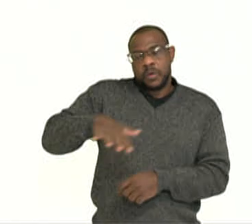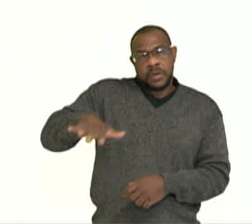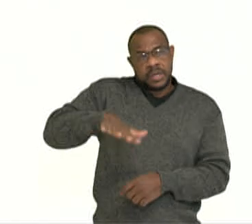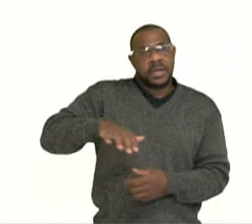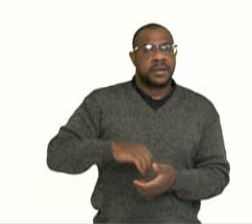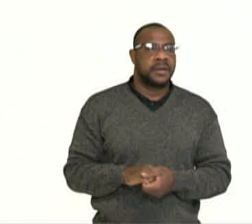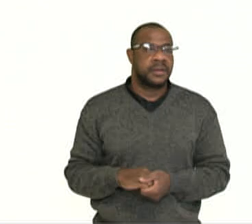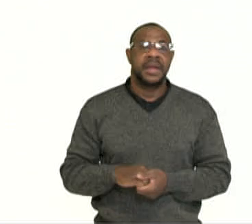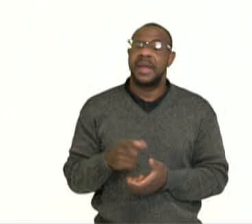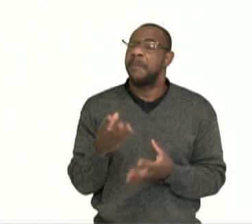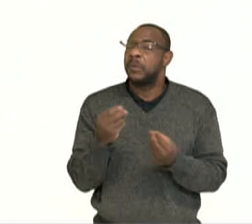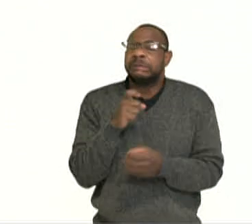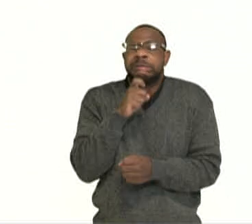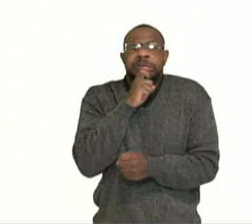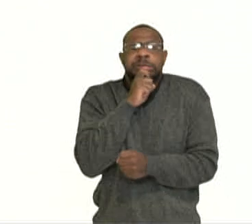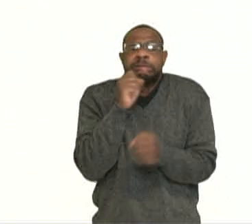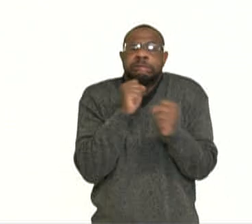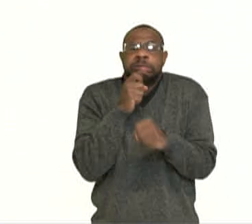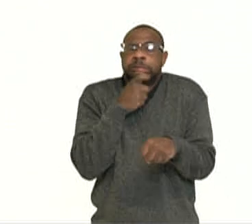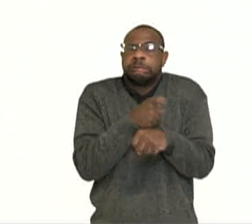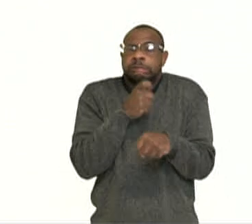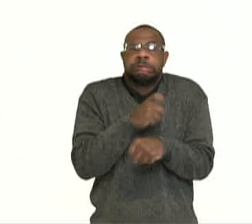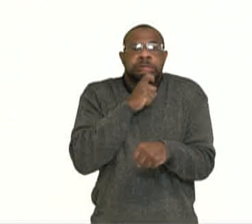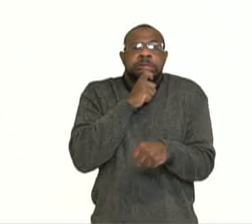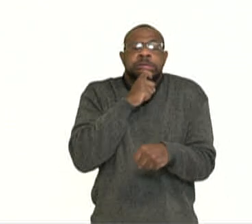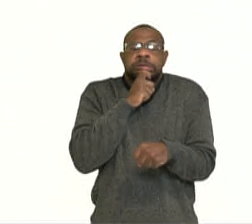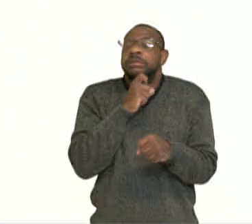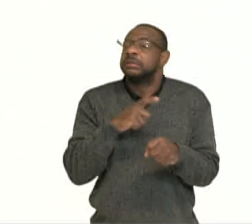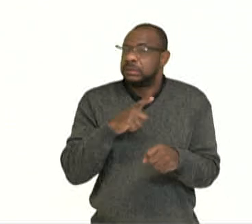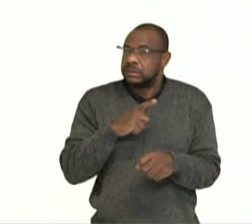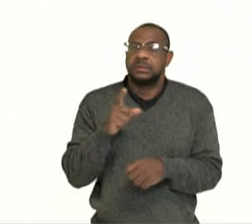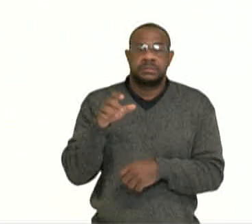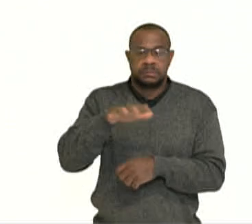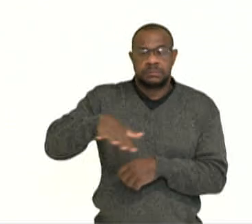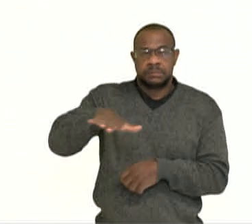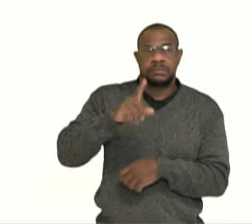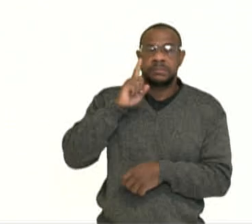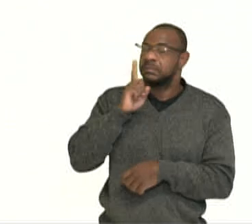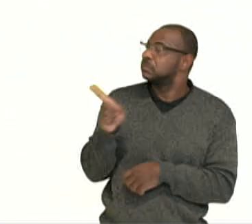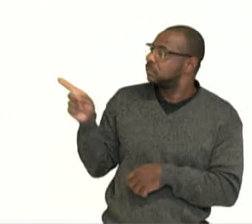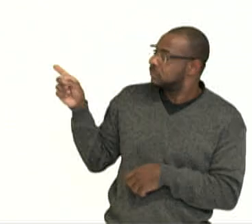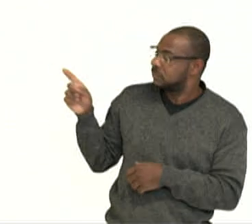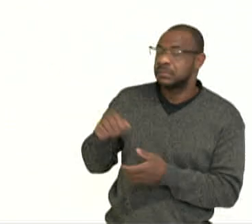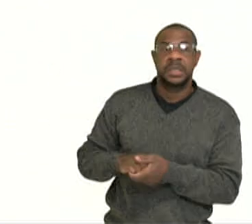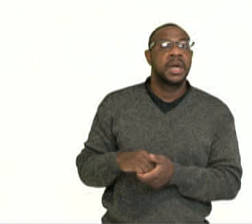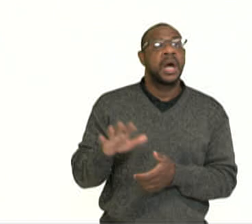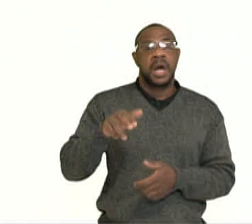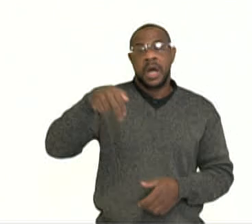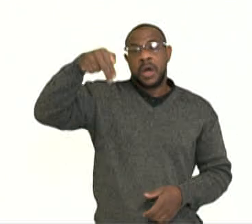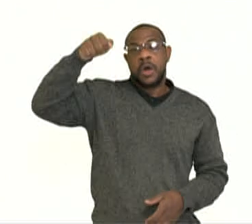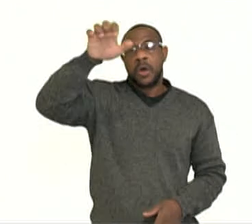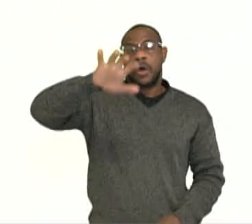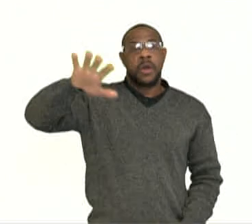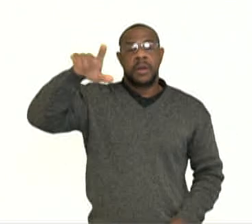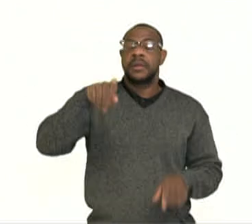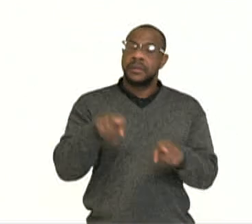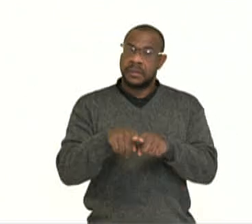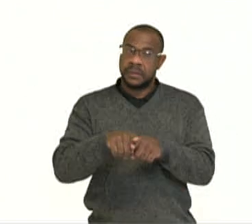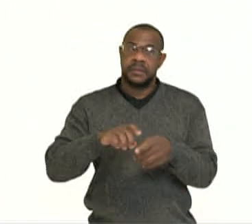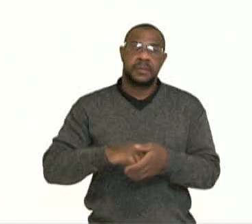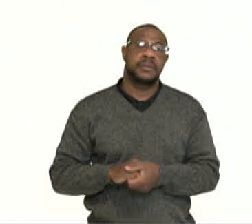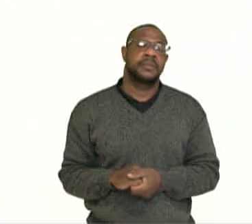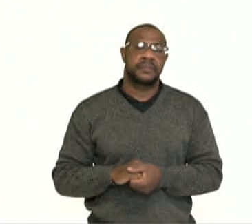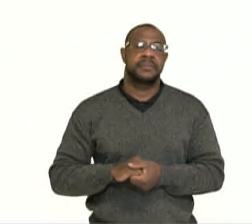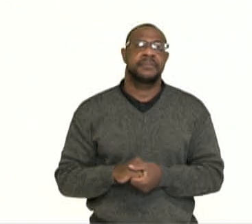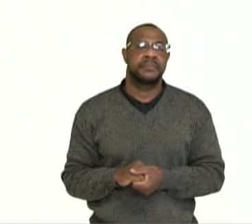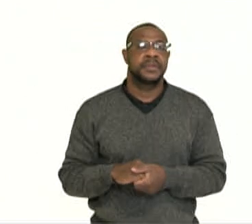bastante frio, invernos bastante rigorosos. E algumas áreas do extremo norte da Europa apresentando também o